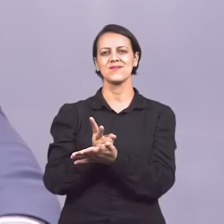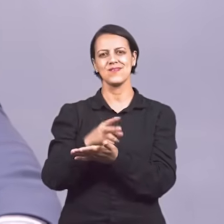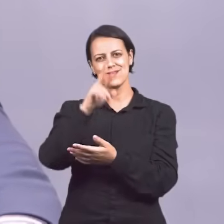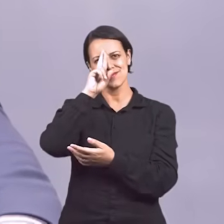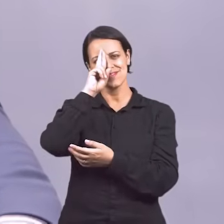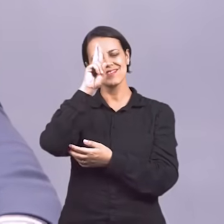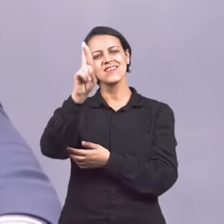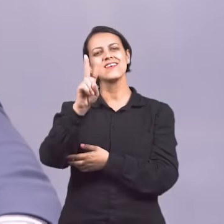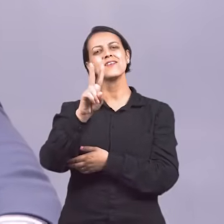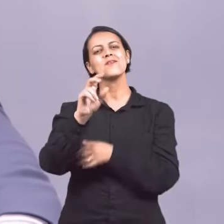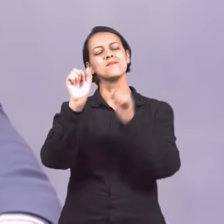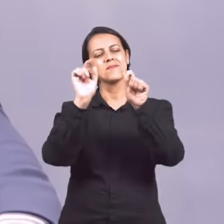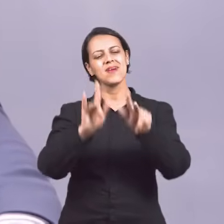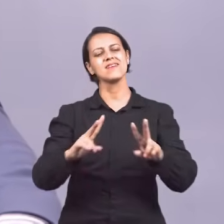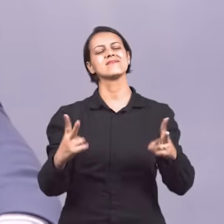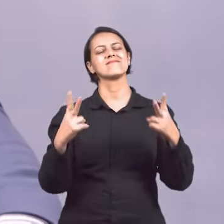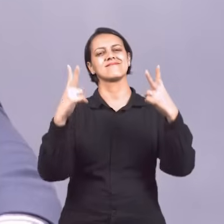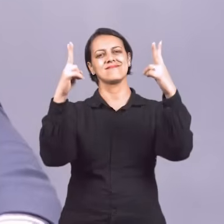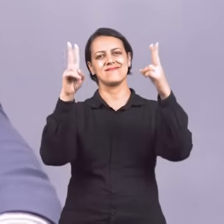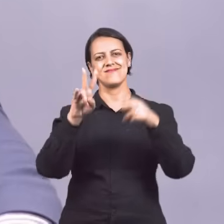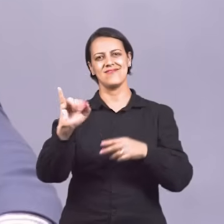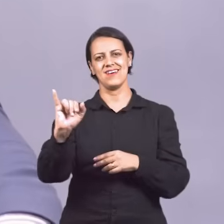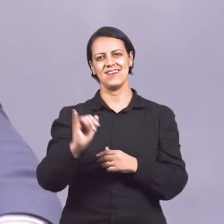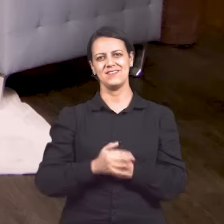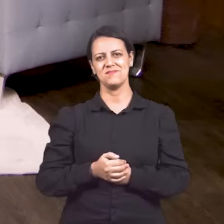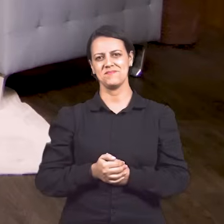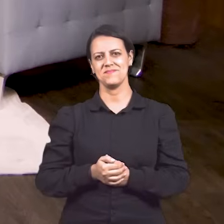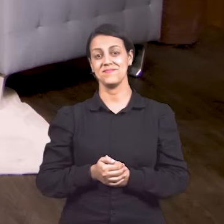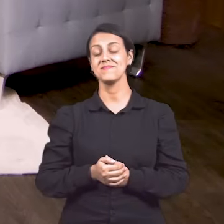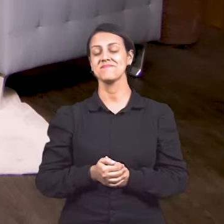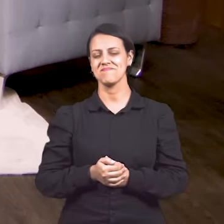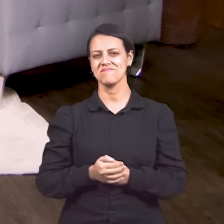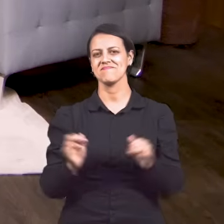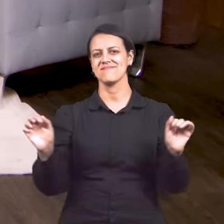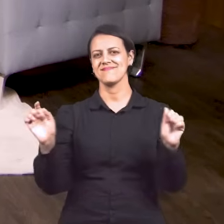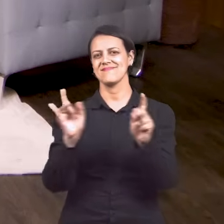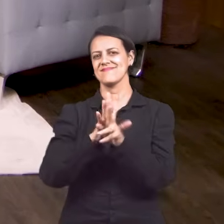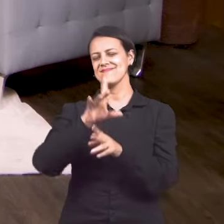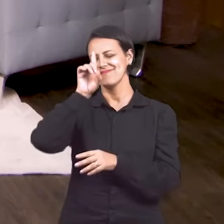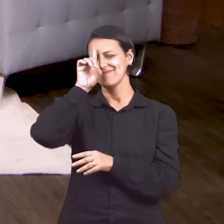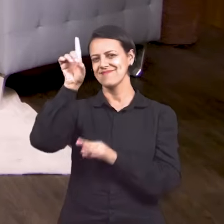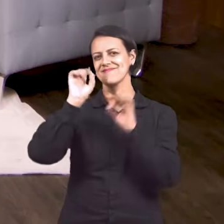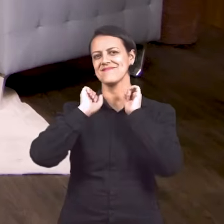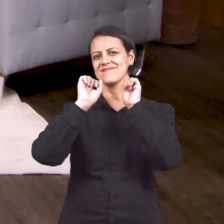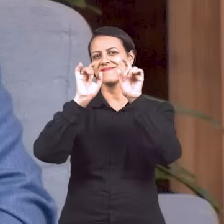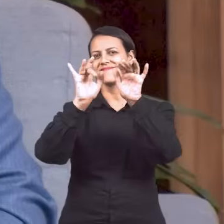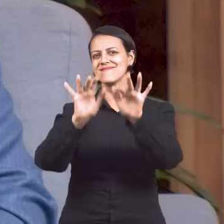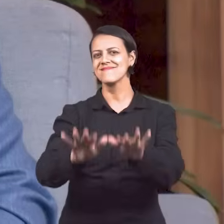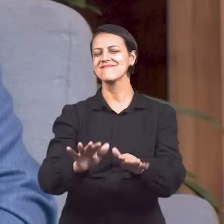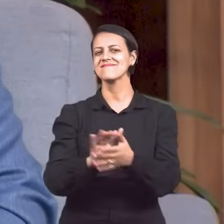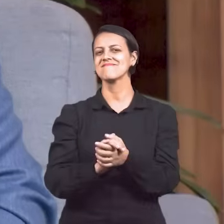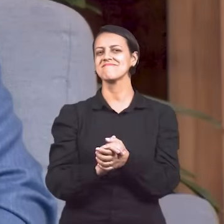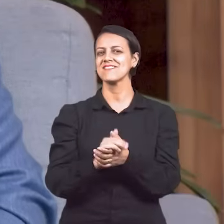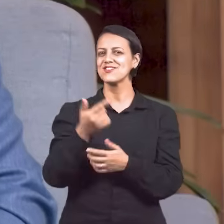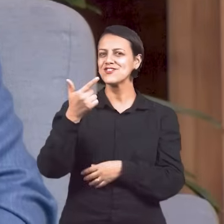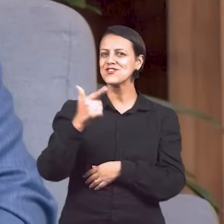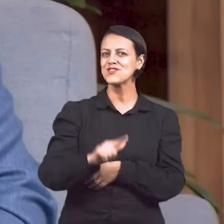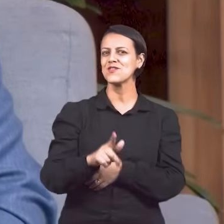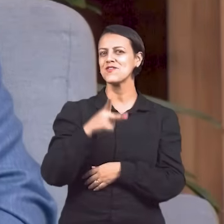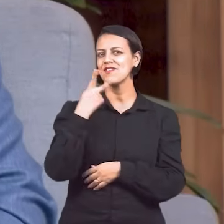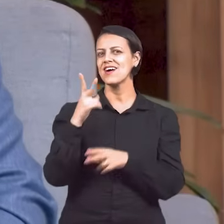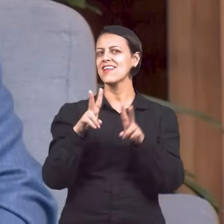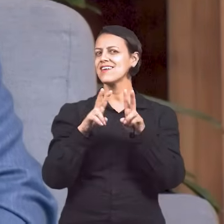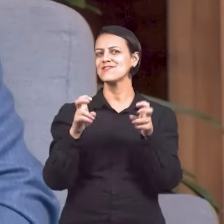estamos instruindo, que o Senhor certamente nos dará a vitória. Glória a Deus. Que bênção, mais um programa onde nós estamos falando